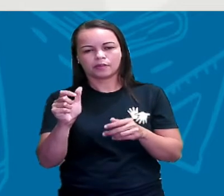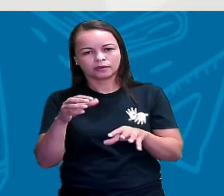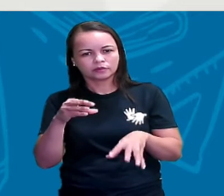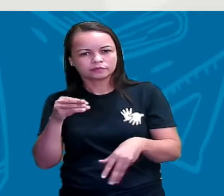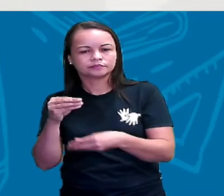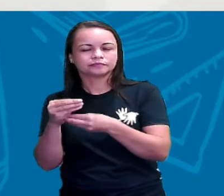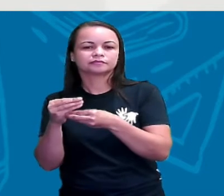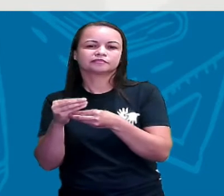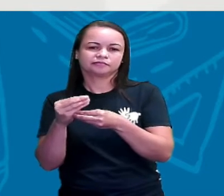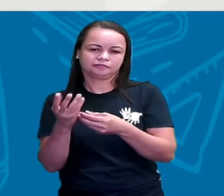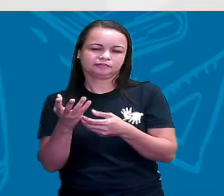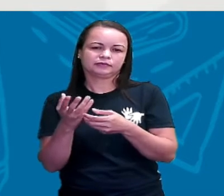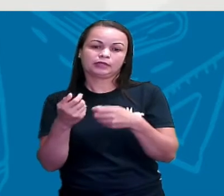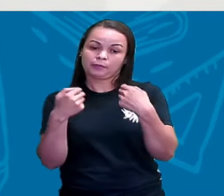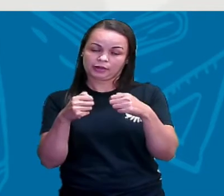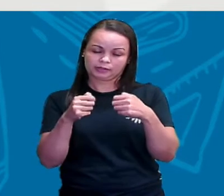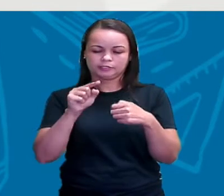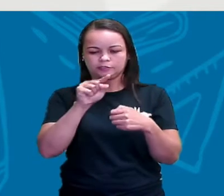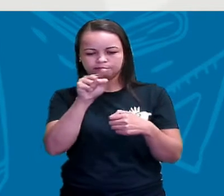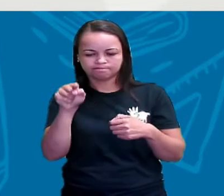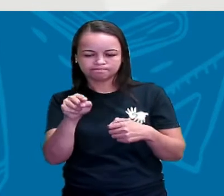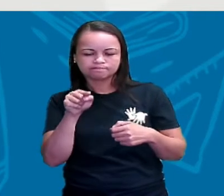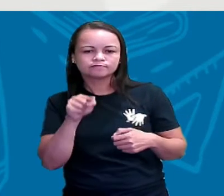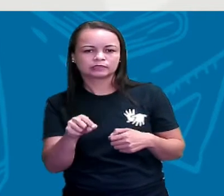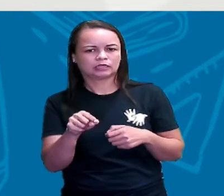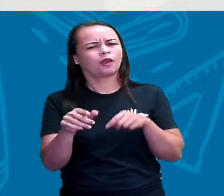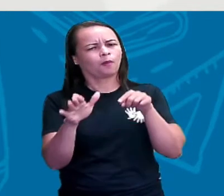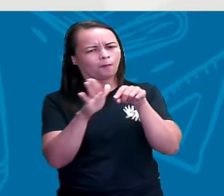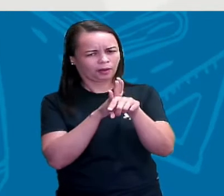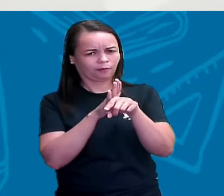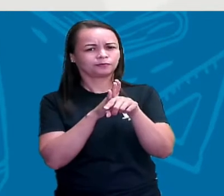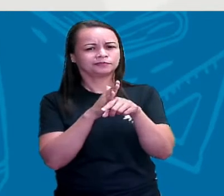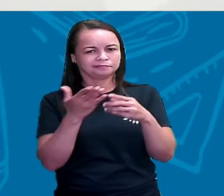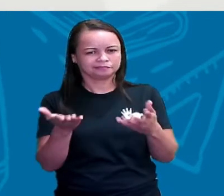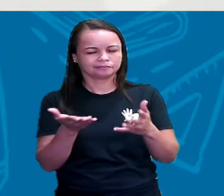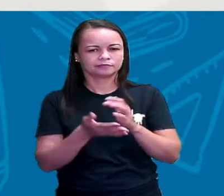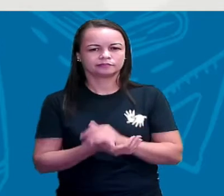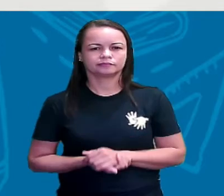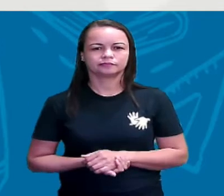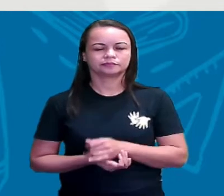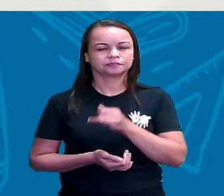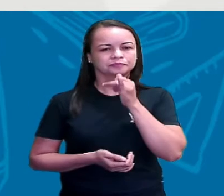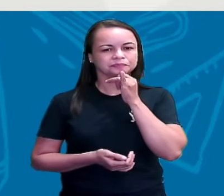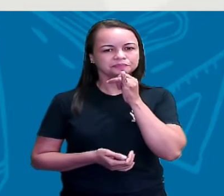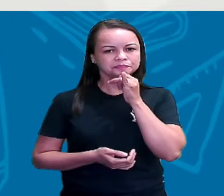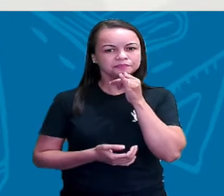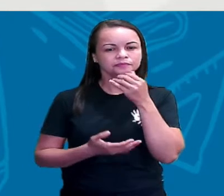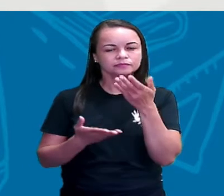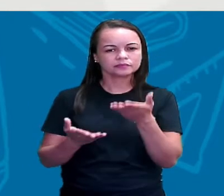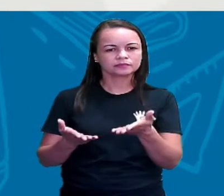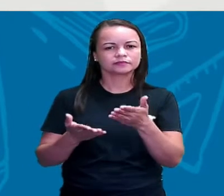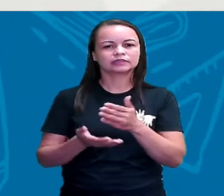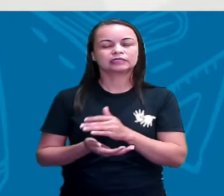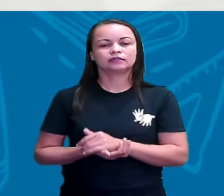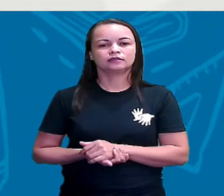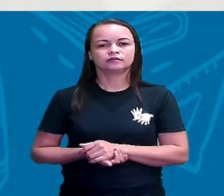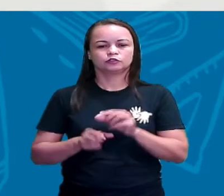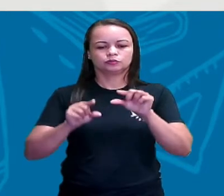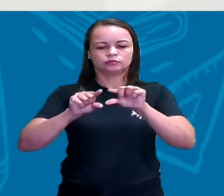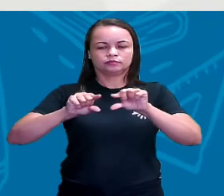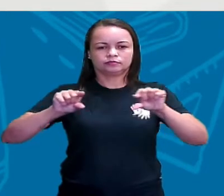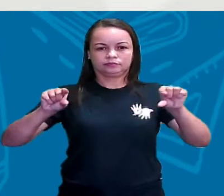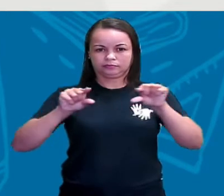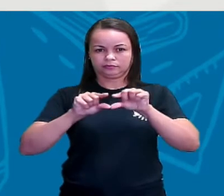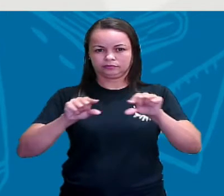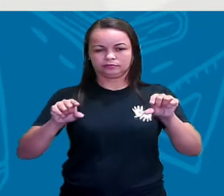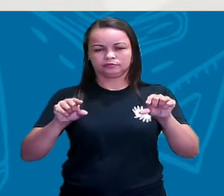também precisa do sinal de interrogação, sinal de pergunta, né? Então, vê o exemplo. Did she like the English